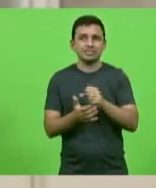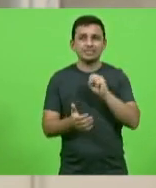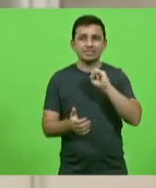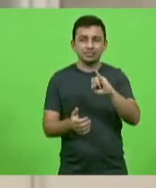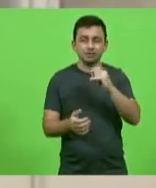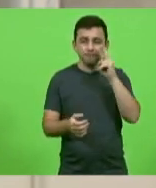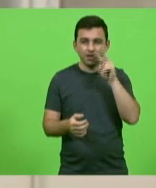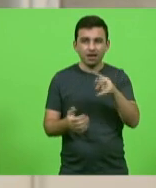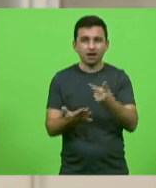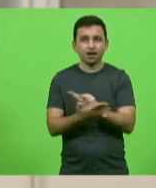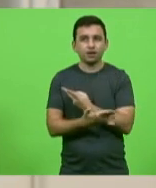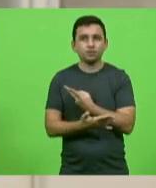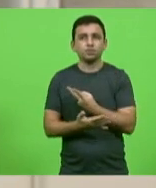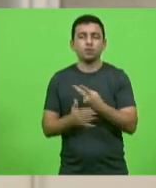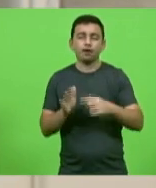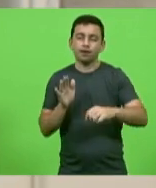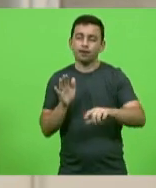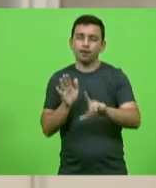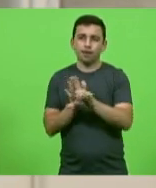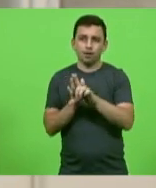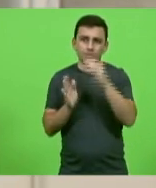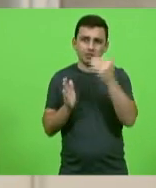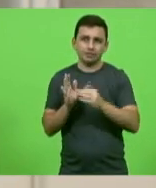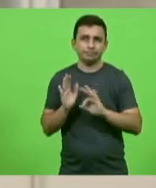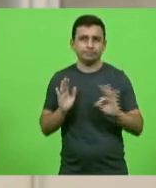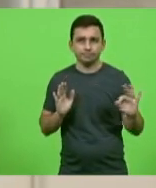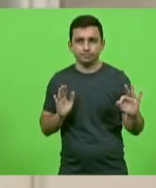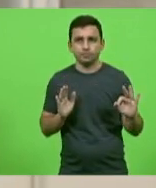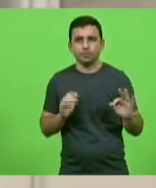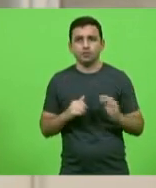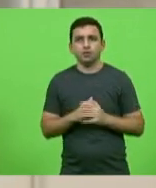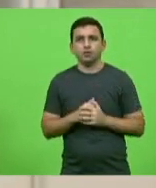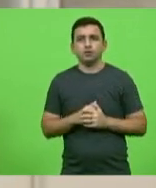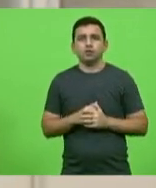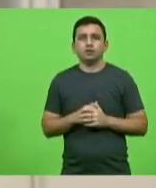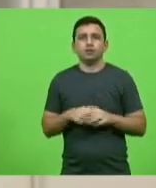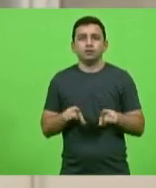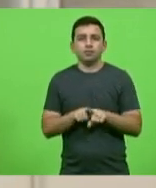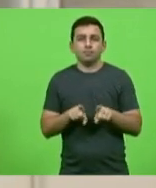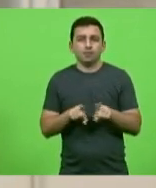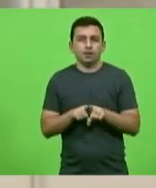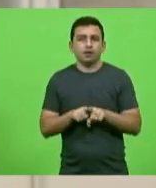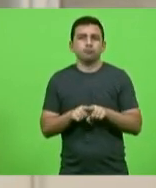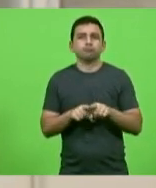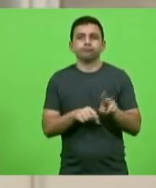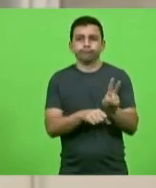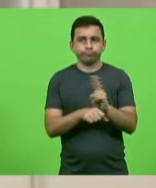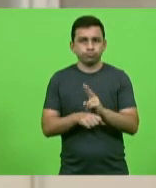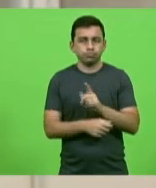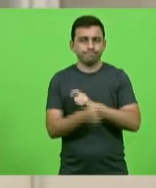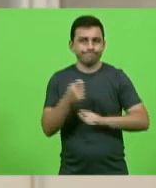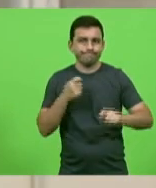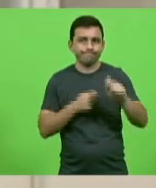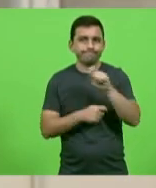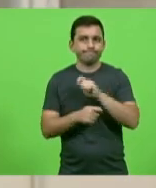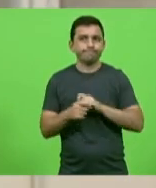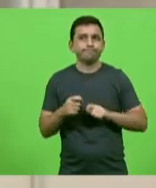constatados vícios que os tornem Ilegais em inerência ao princípio da autotutela administrativa